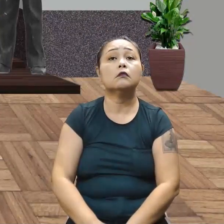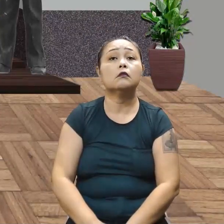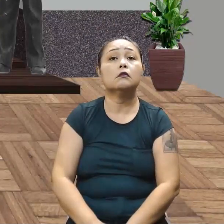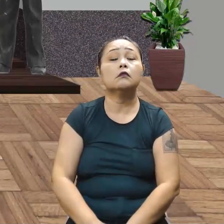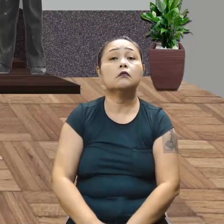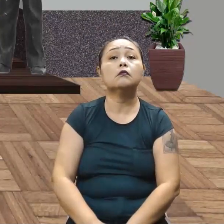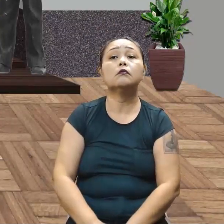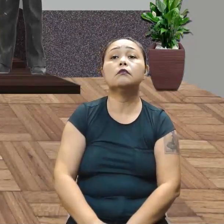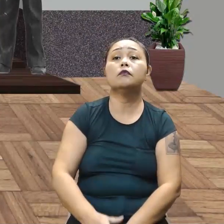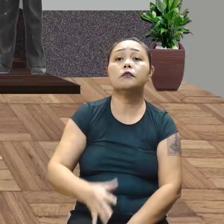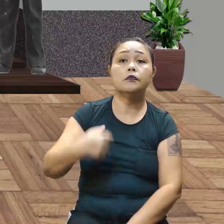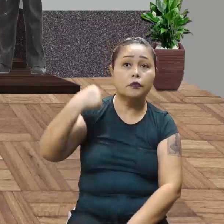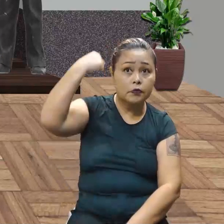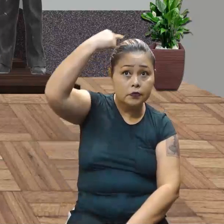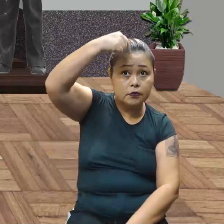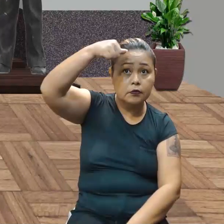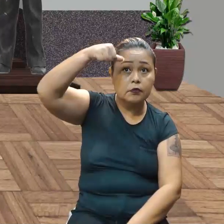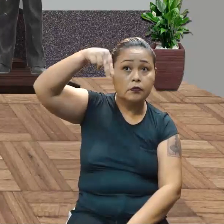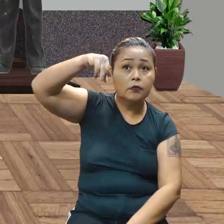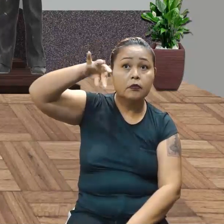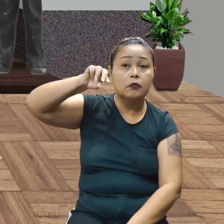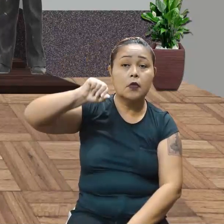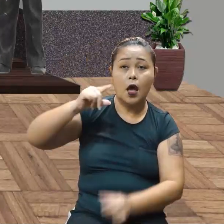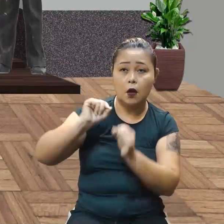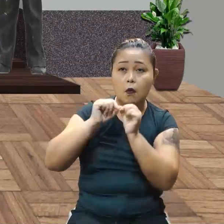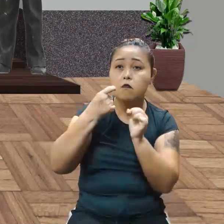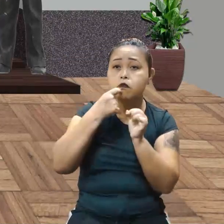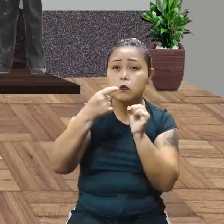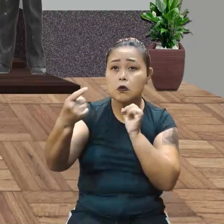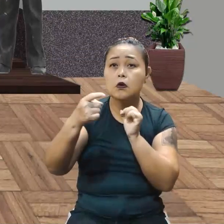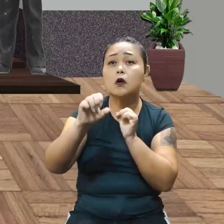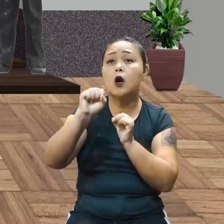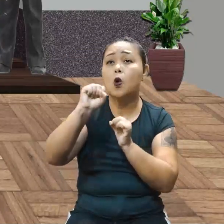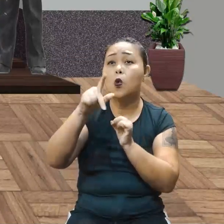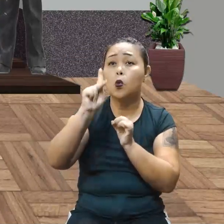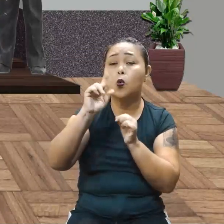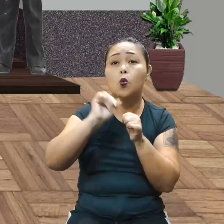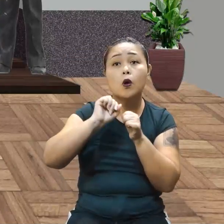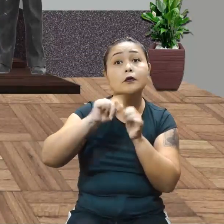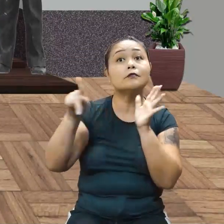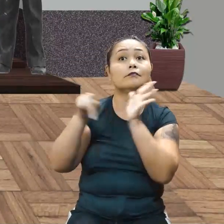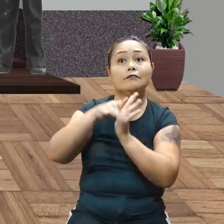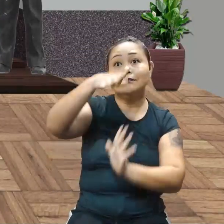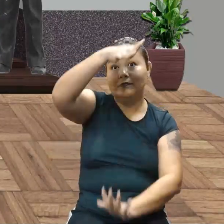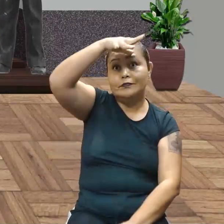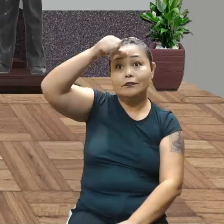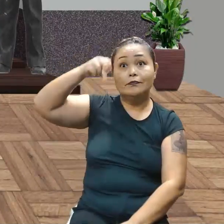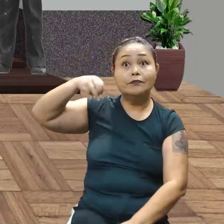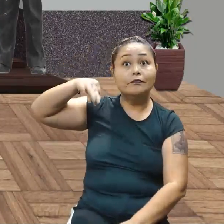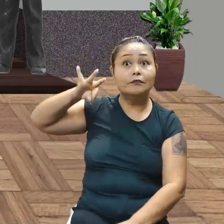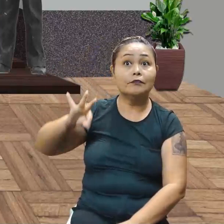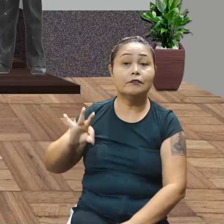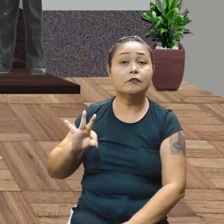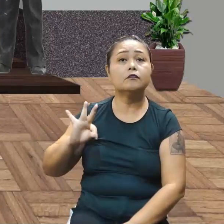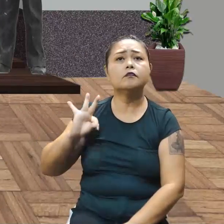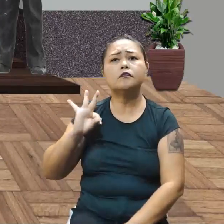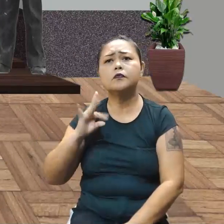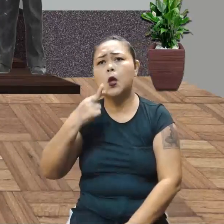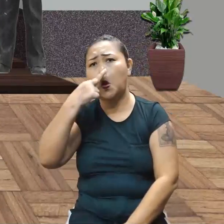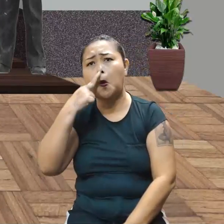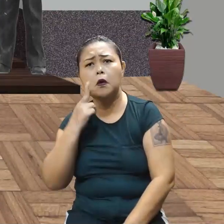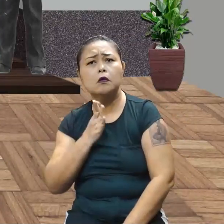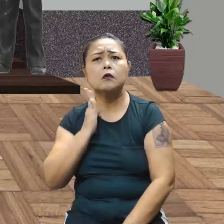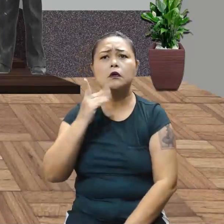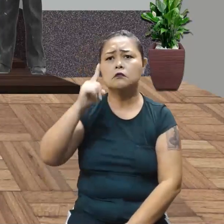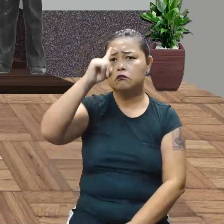E Santo Antônio do Rio Madeira, próximo aqui a 8 quilômetros, já pertencia ao Mato Grosso. E Rondon sai nessa